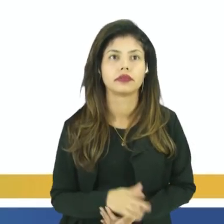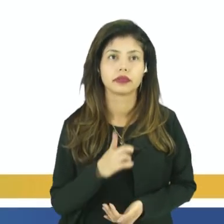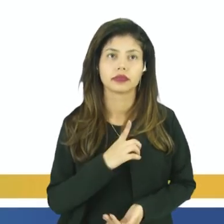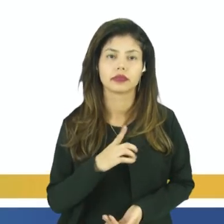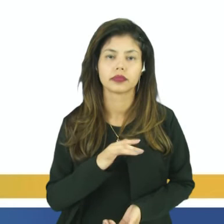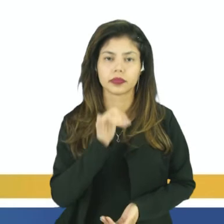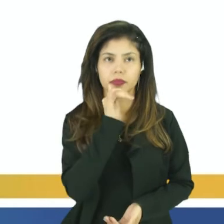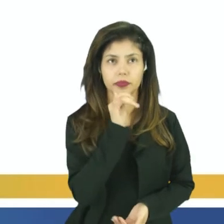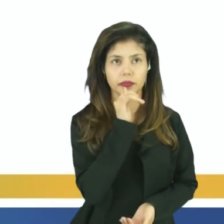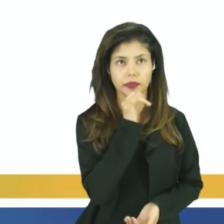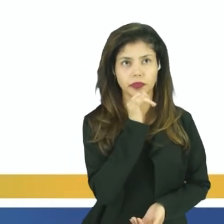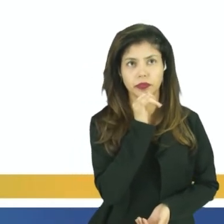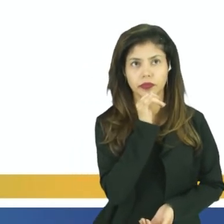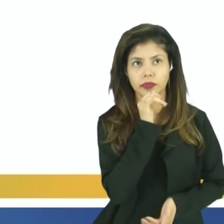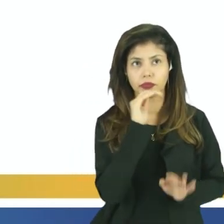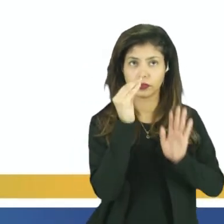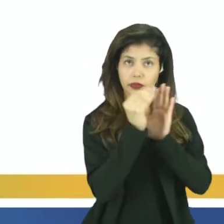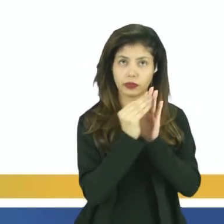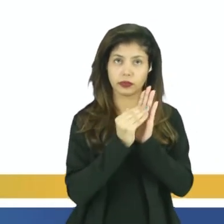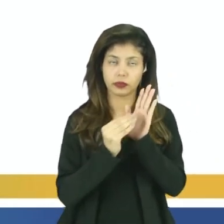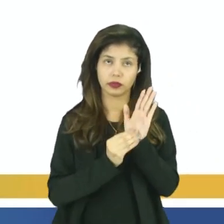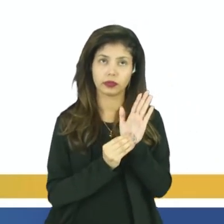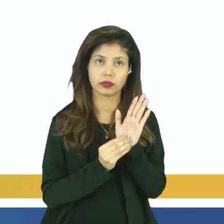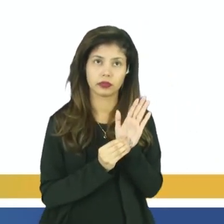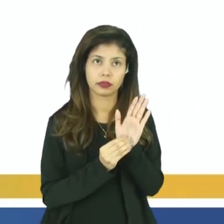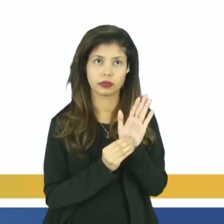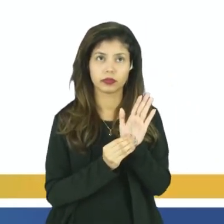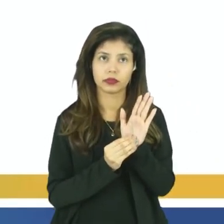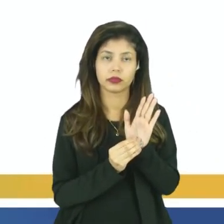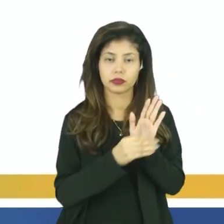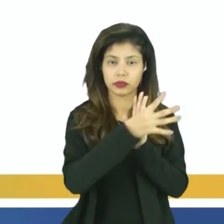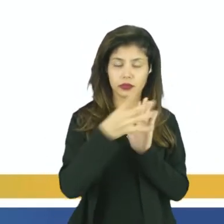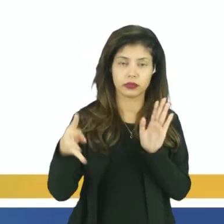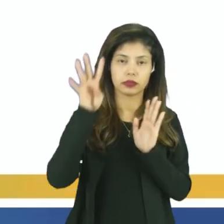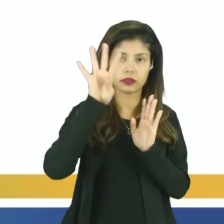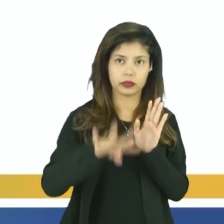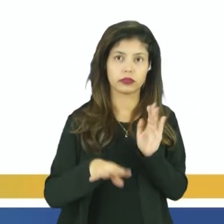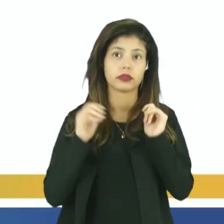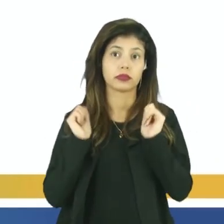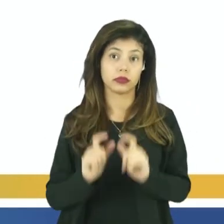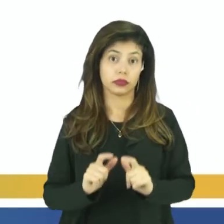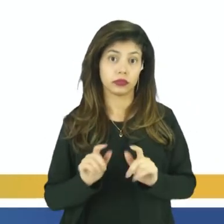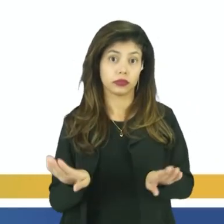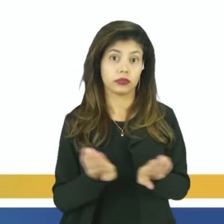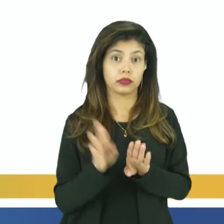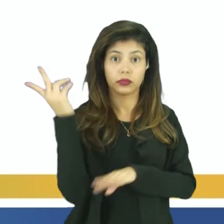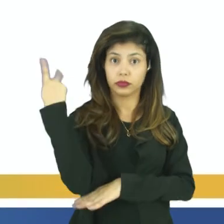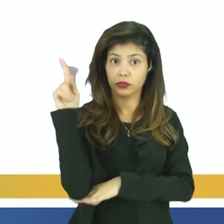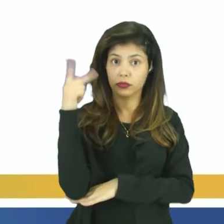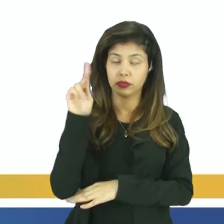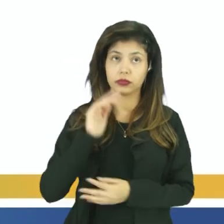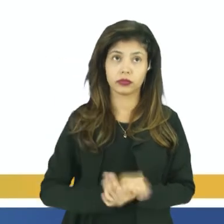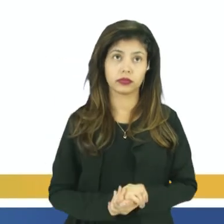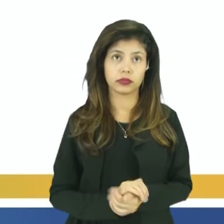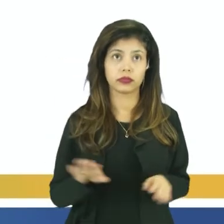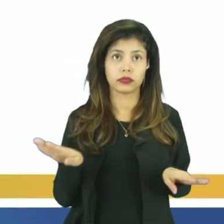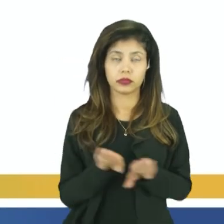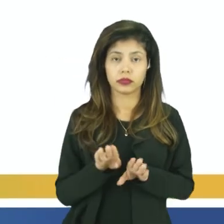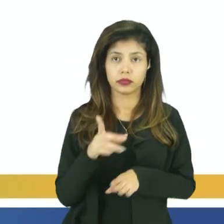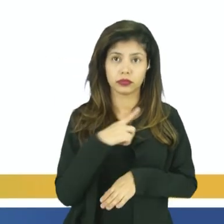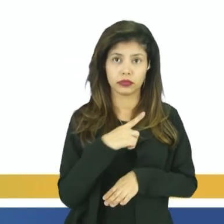um exemplo aí, dado no Excel, de uma tabela, onde ela tem o período e